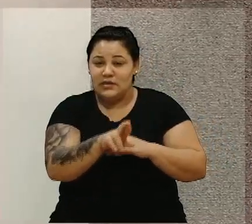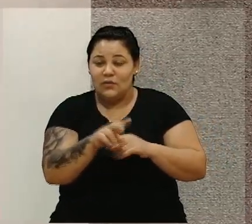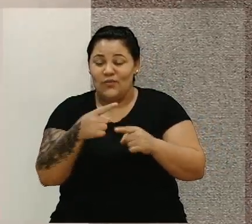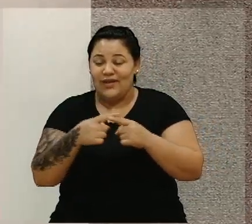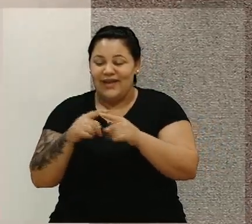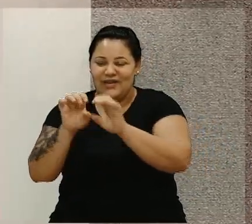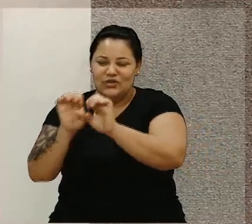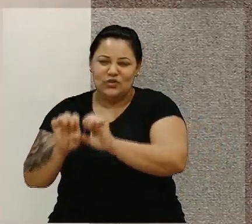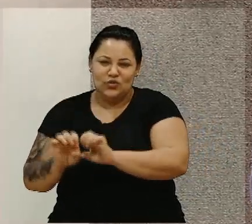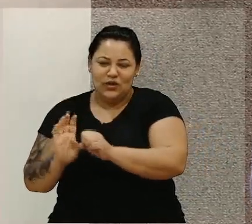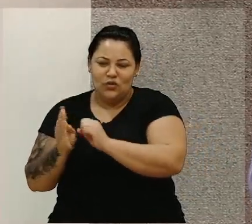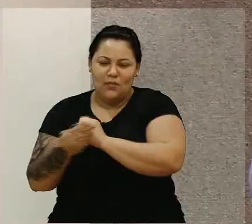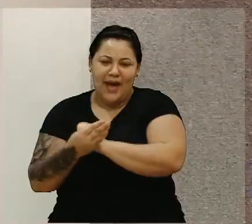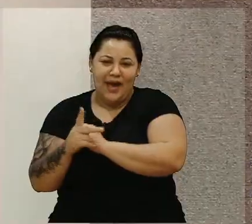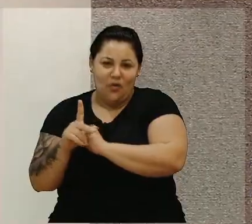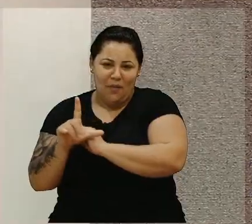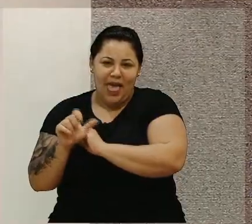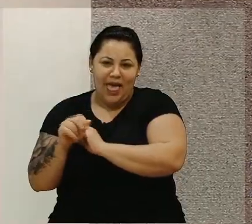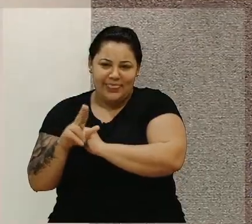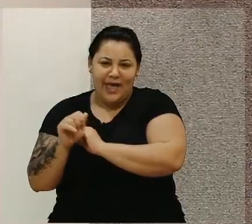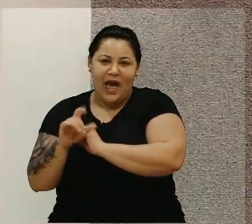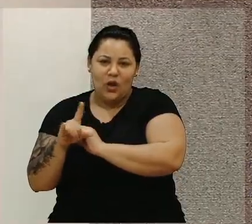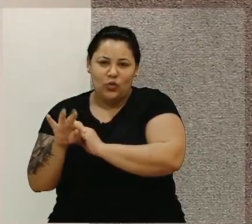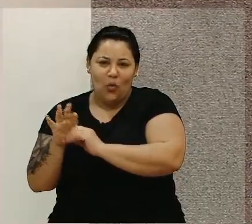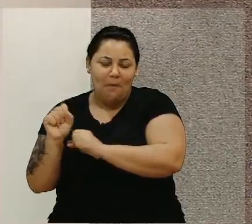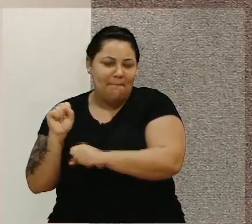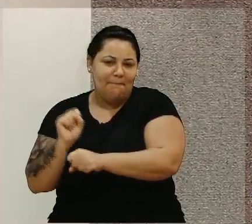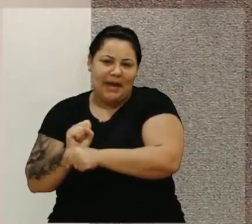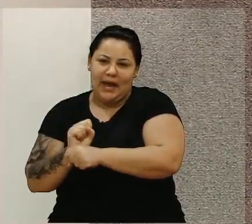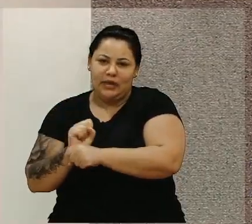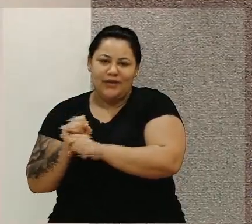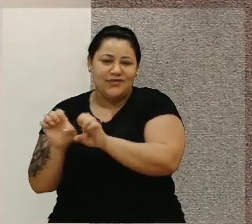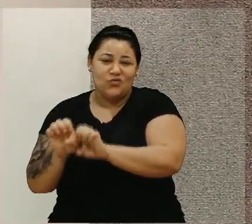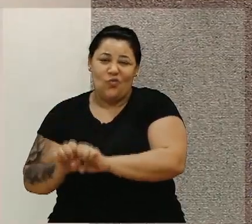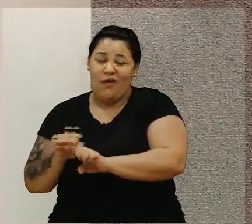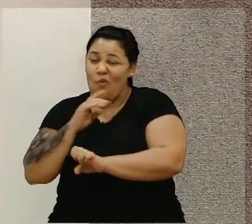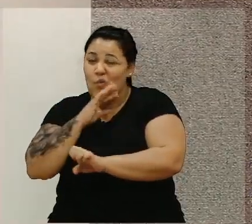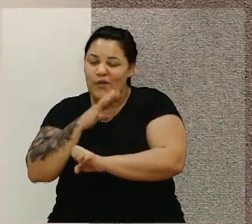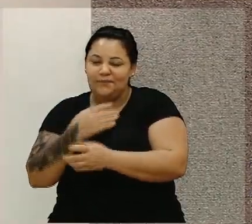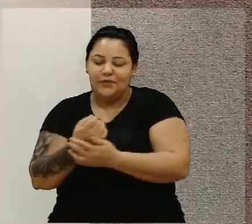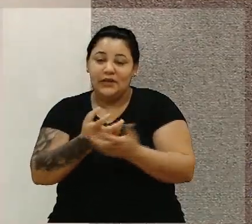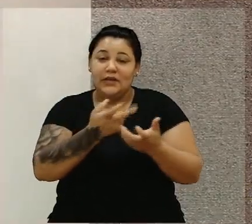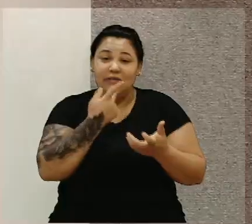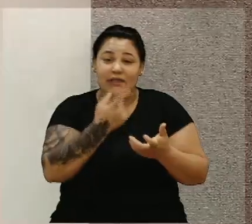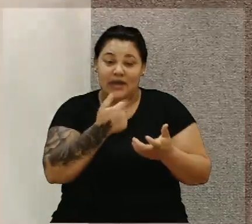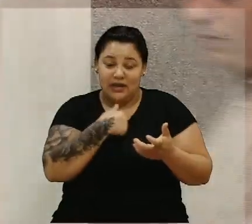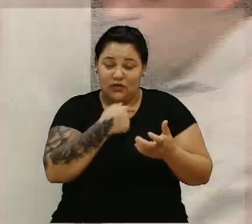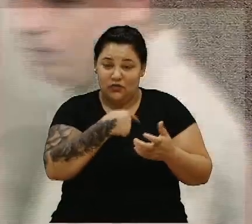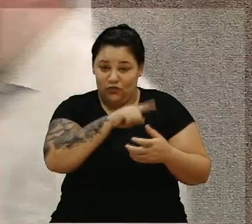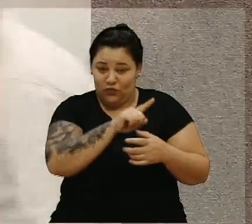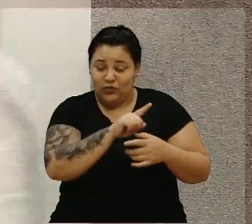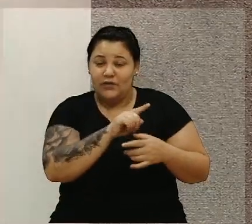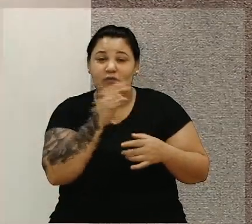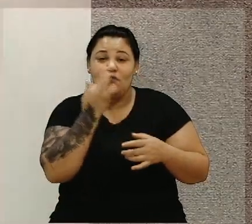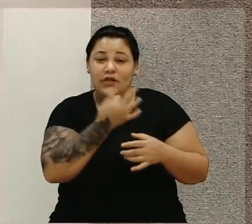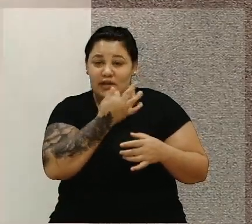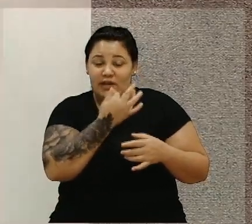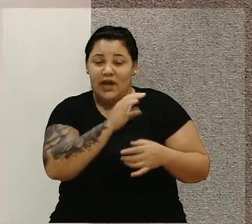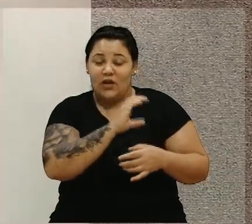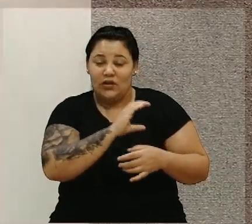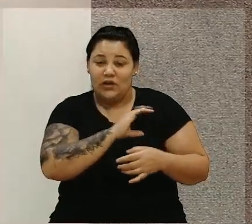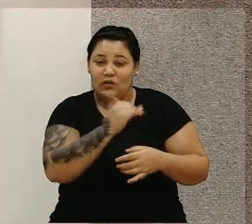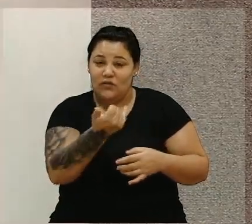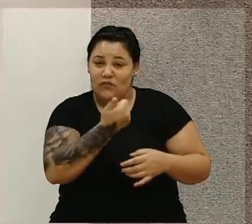lá do bairro Planalto Rio Branco. E eu gostaria de fazer um destaque lá em Forqueta, de acordo com o que foi me informado pela coordenadora da própria